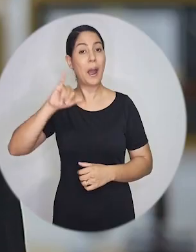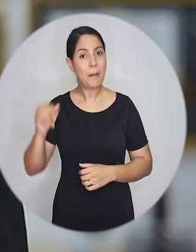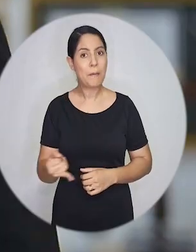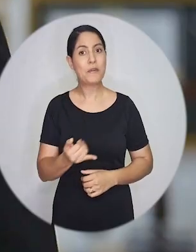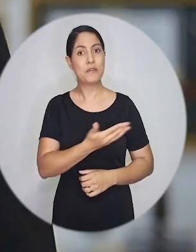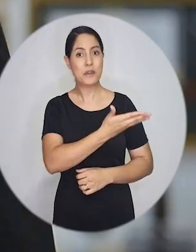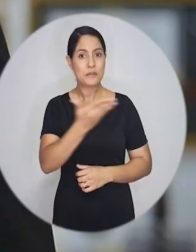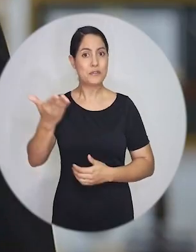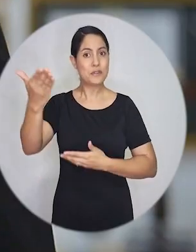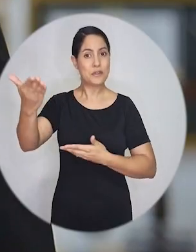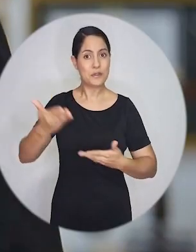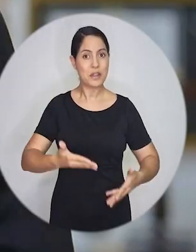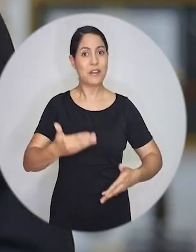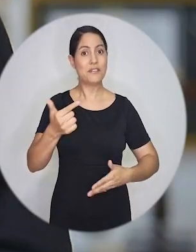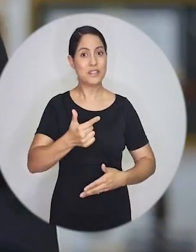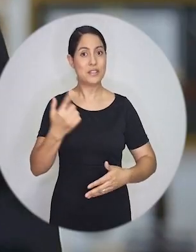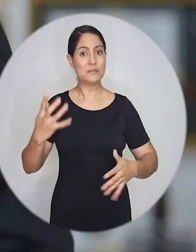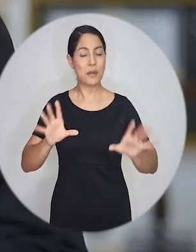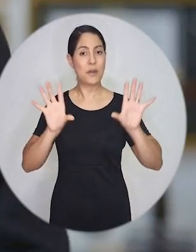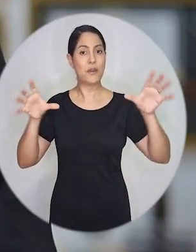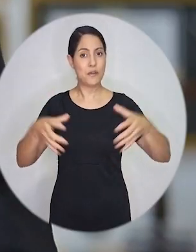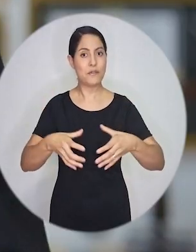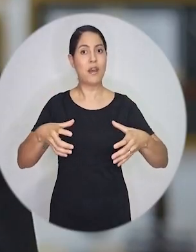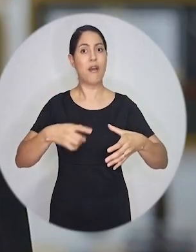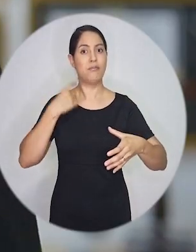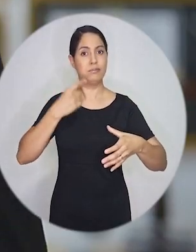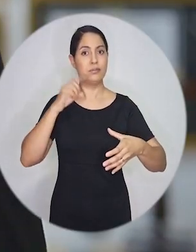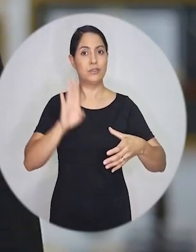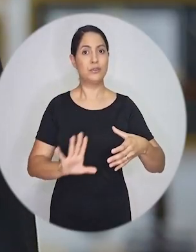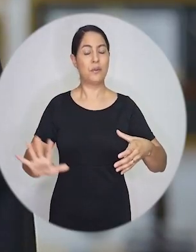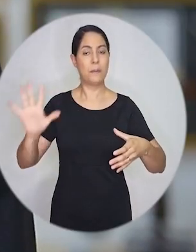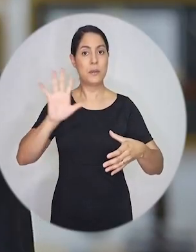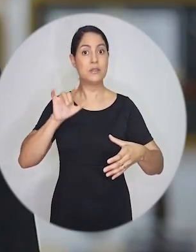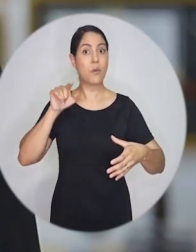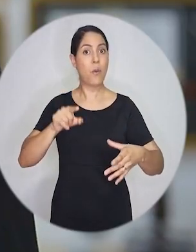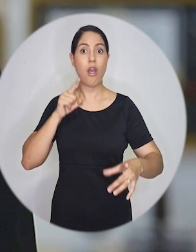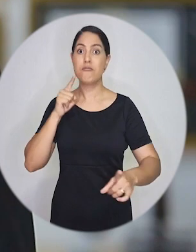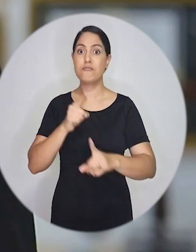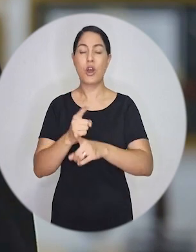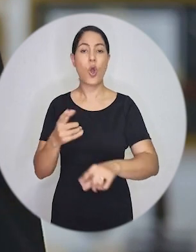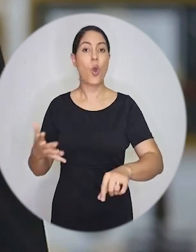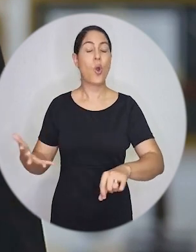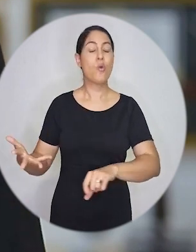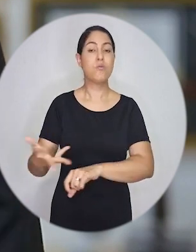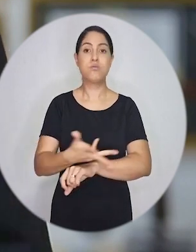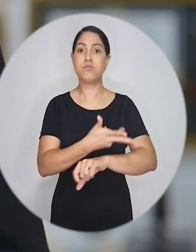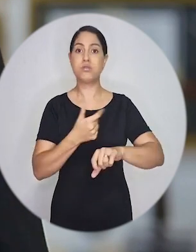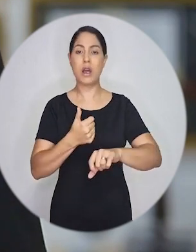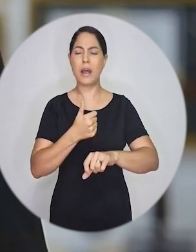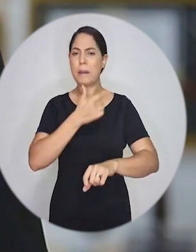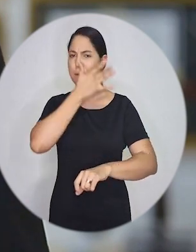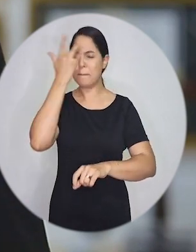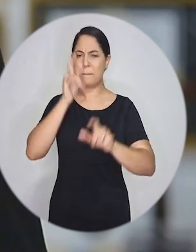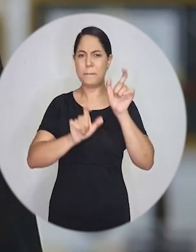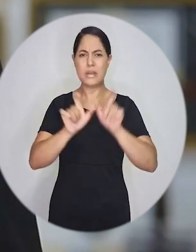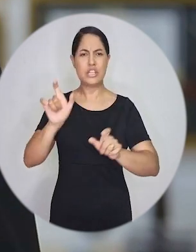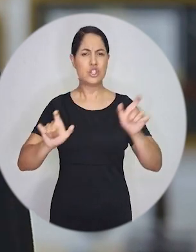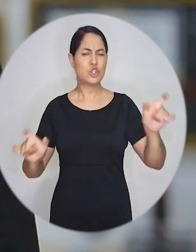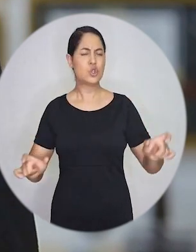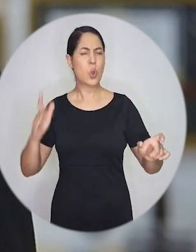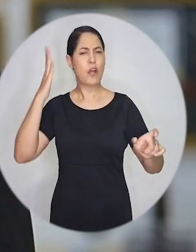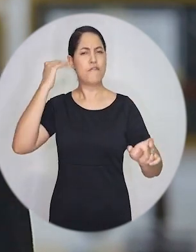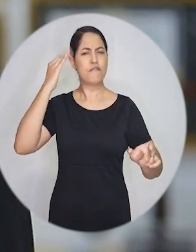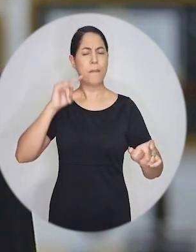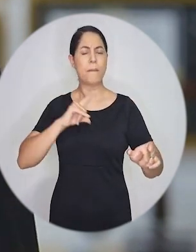mais. E eu não poderia deixar de convidá-los a participar da 24ª Conferência Nacional da Advocacia Brasileira. Um encontro grandioso, que